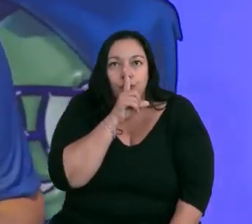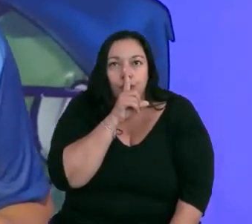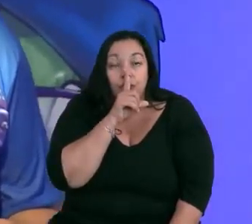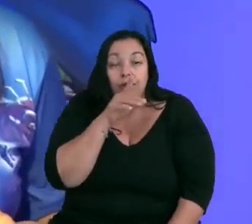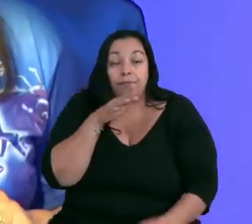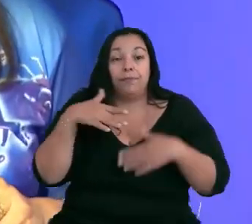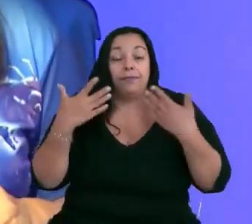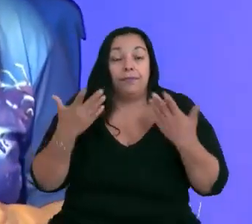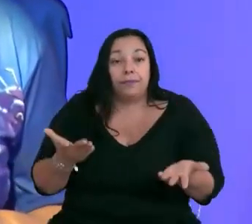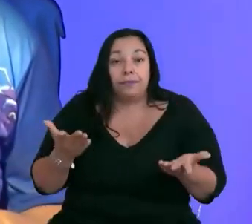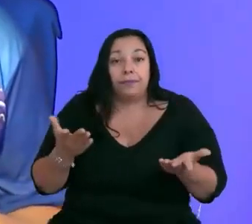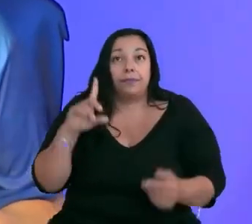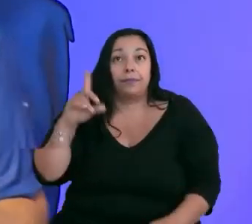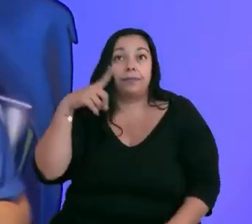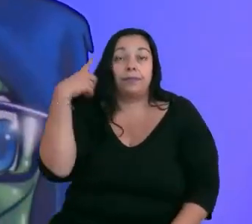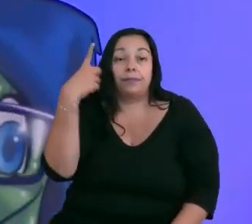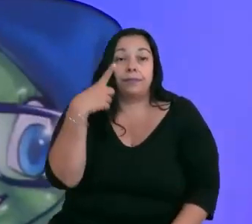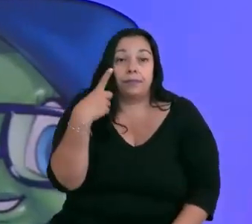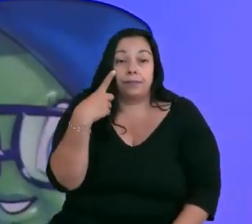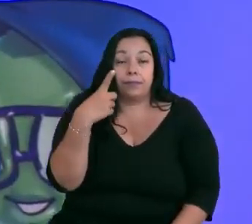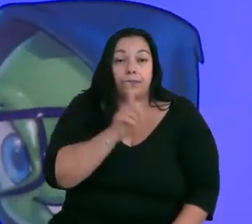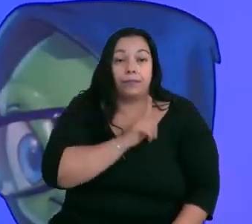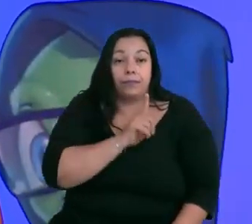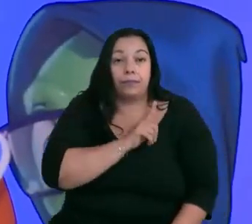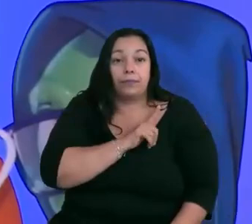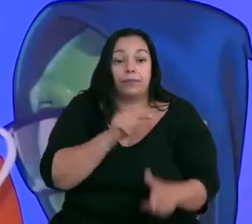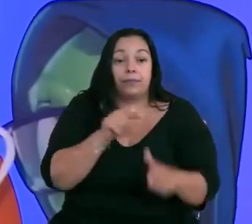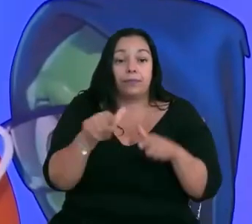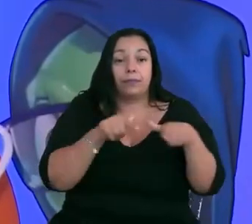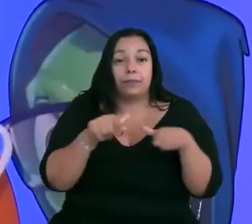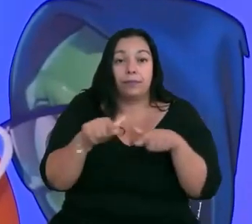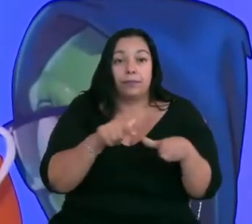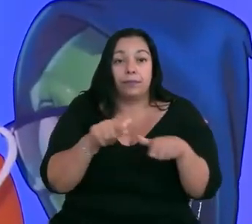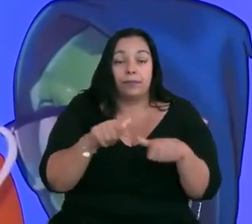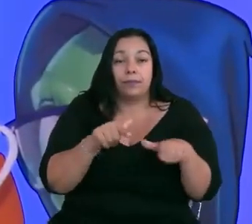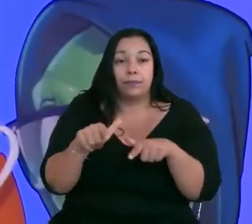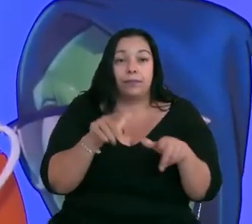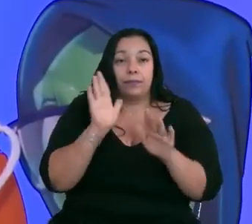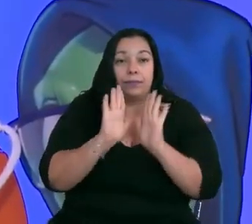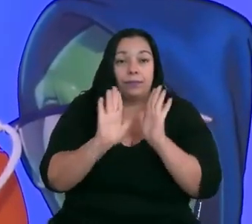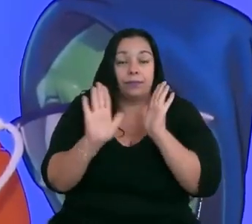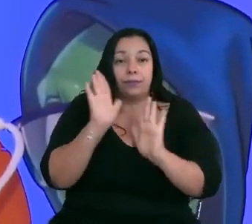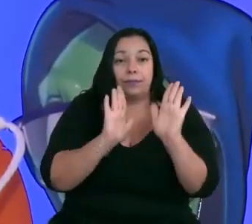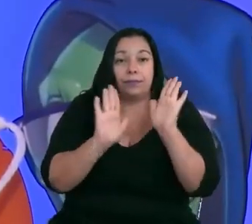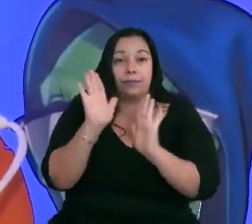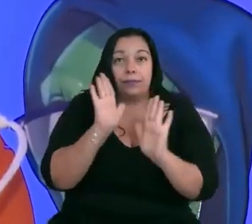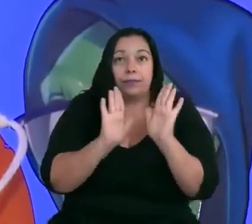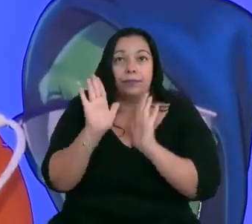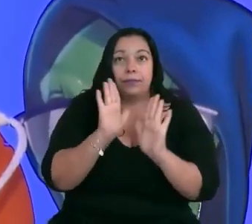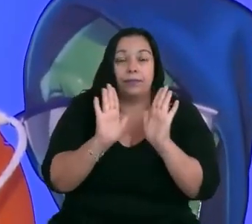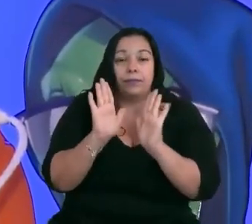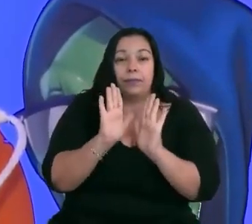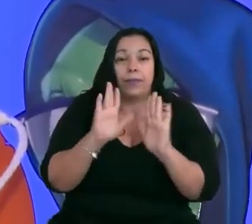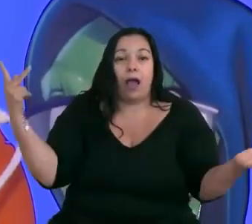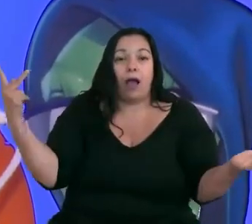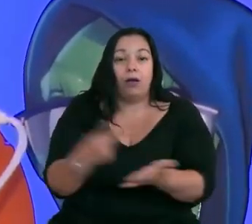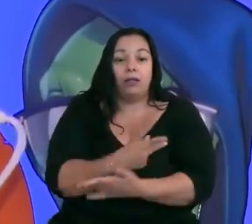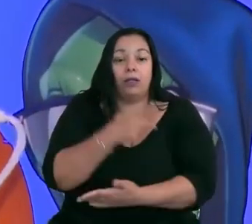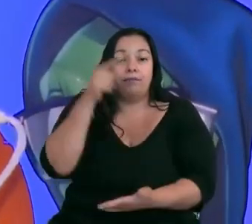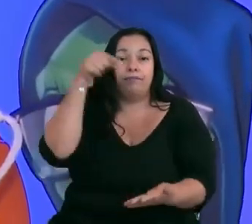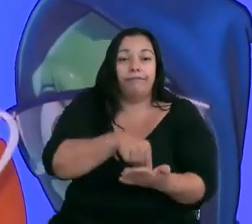nós realmente temos que estar trabalhando essa prevenção. E ele acontece dentro da nossa casa